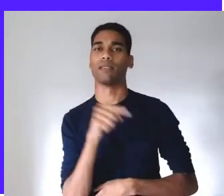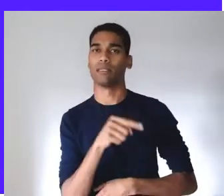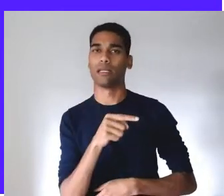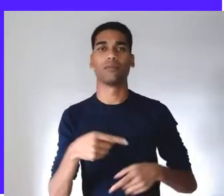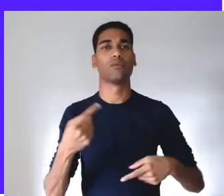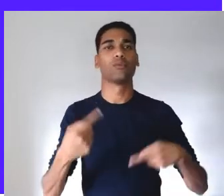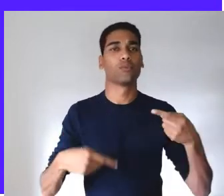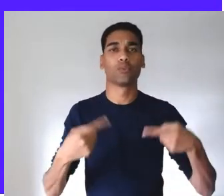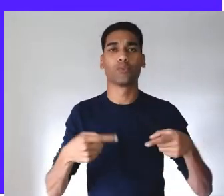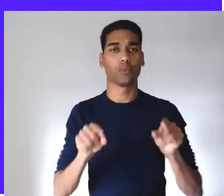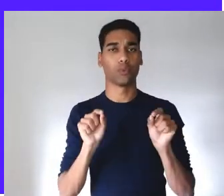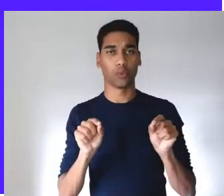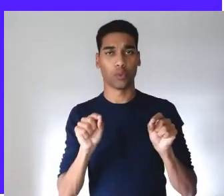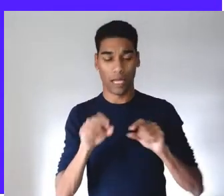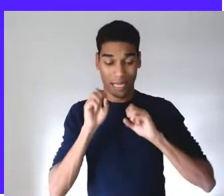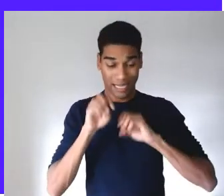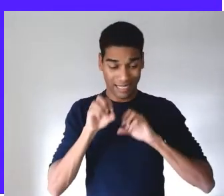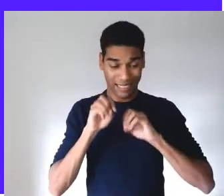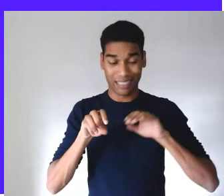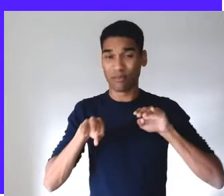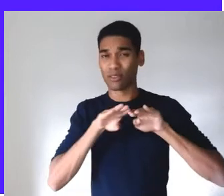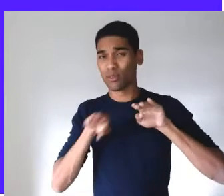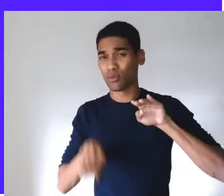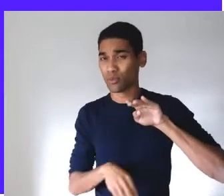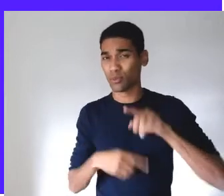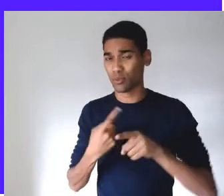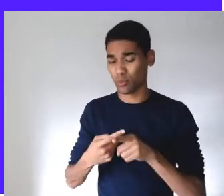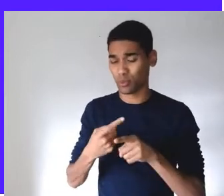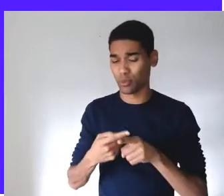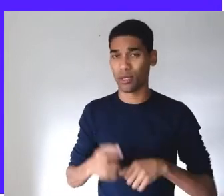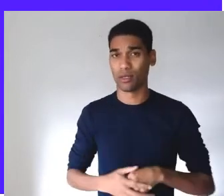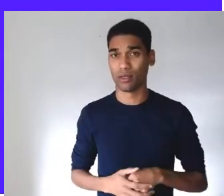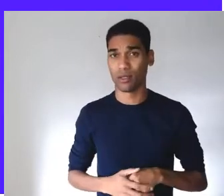eles precisavam naquele lugar tão isolado que eles